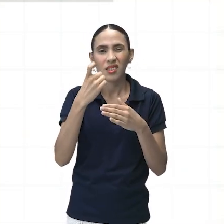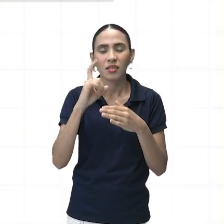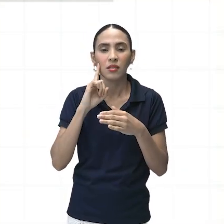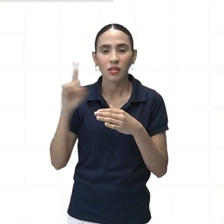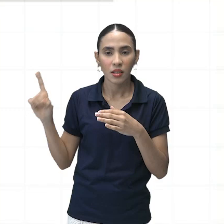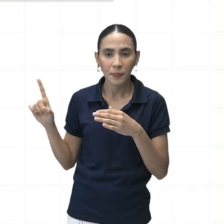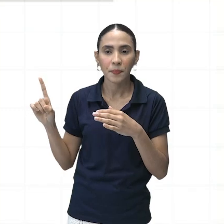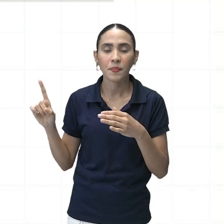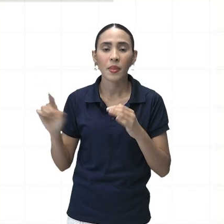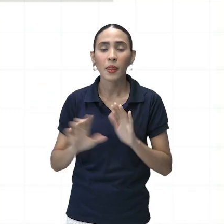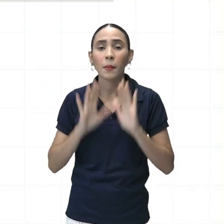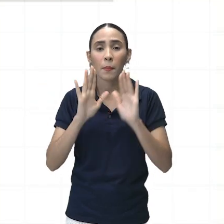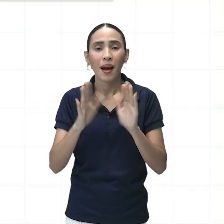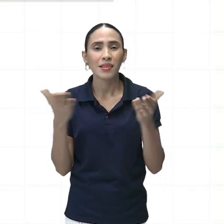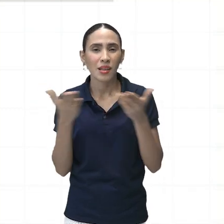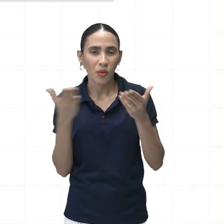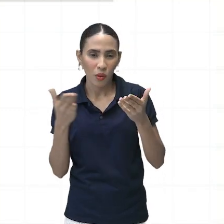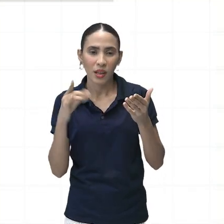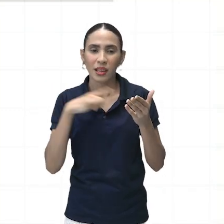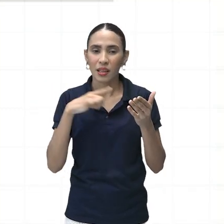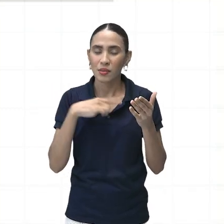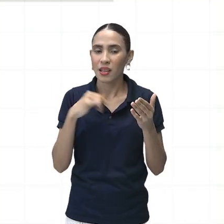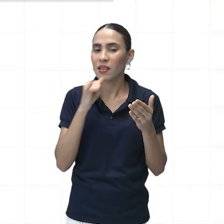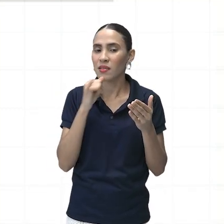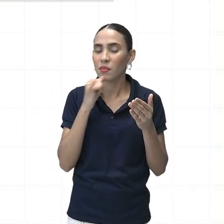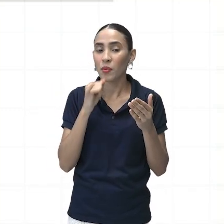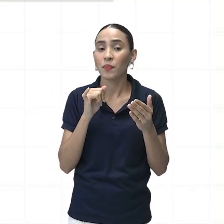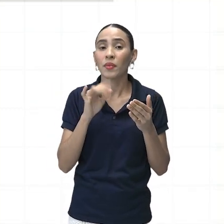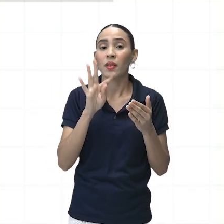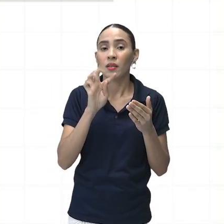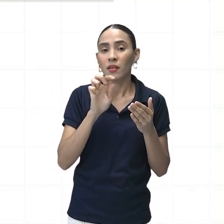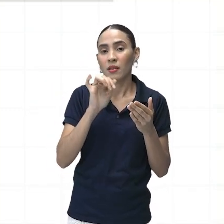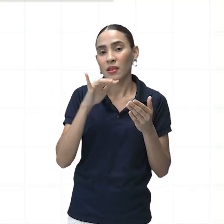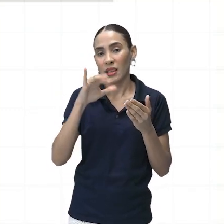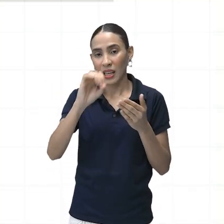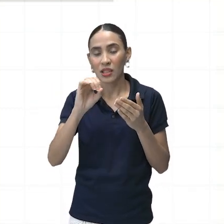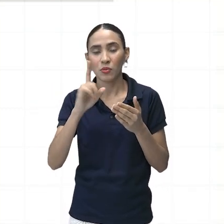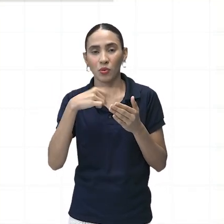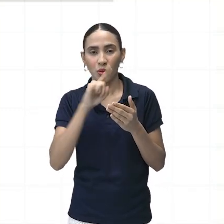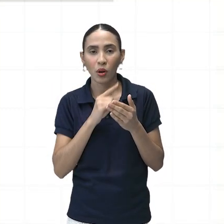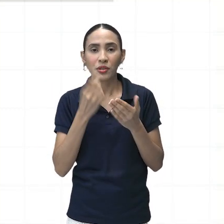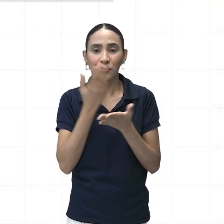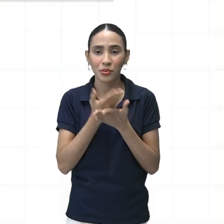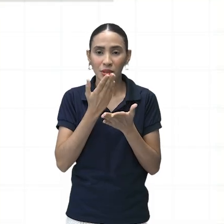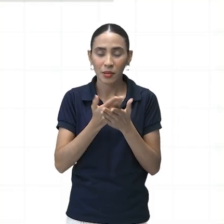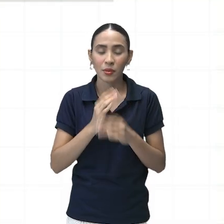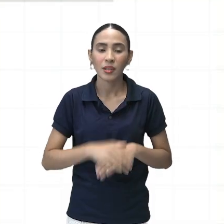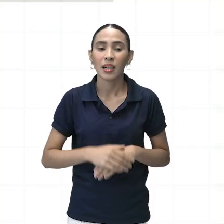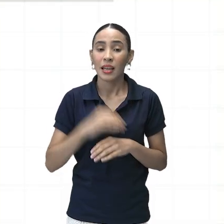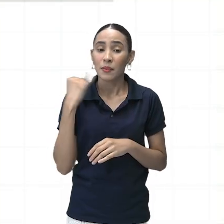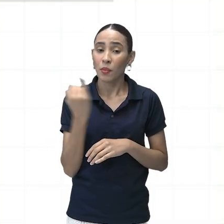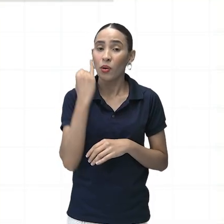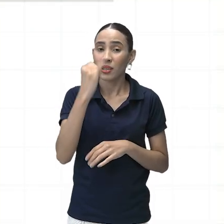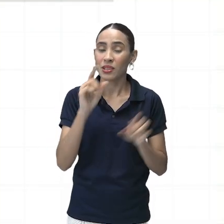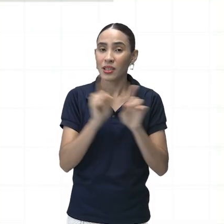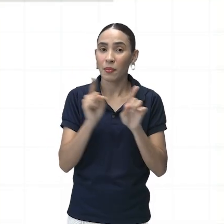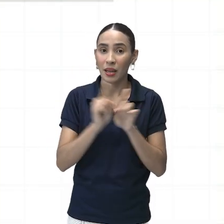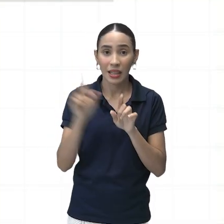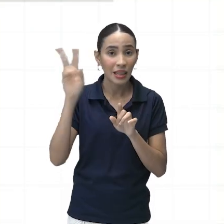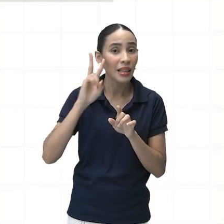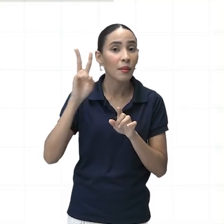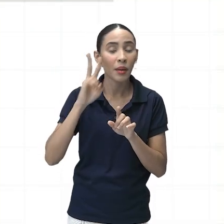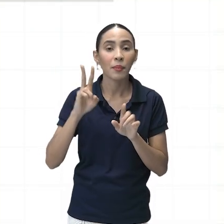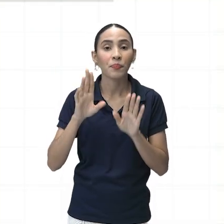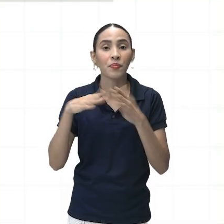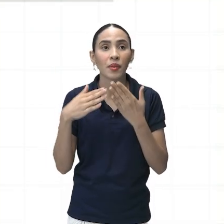interessante. Agora nós temos, além da questão dos teísmos que nós vimos há pouco, é muito importante só relembrar